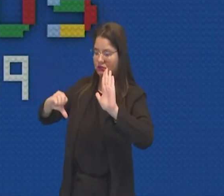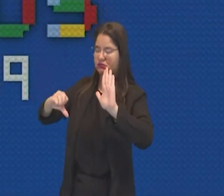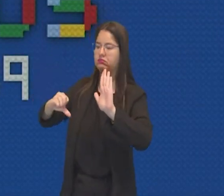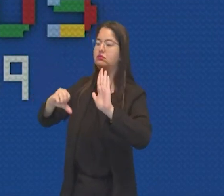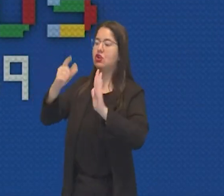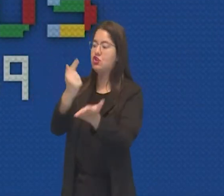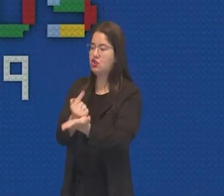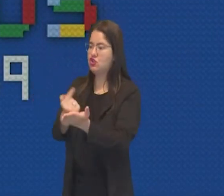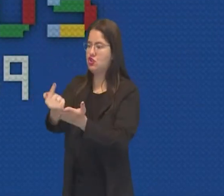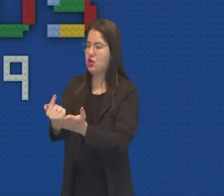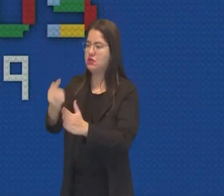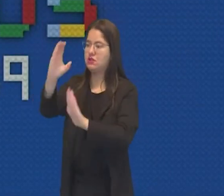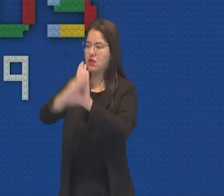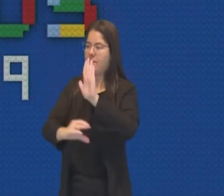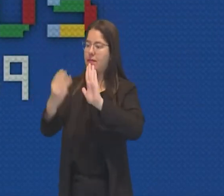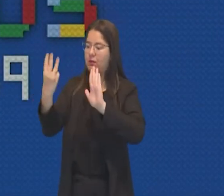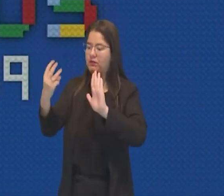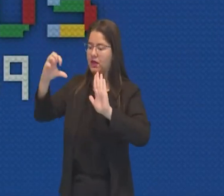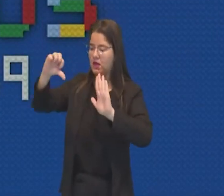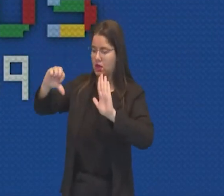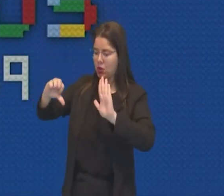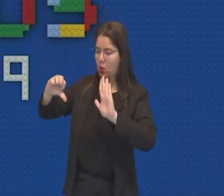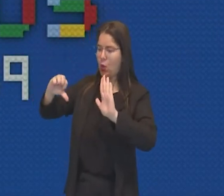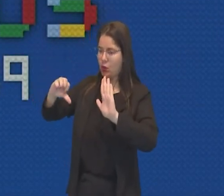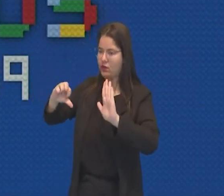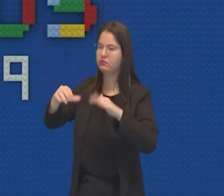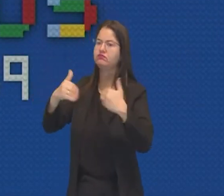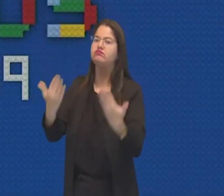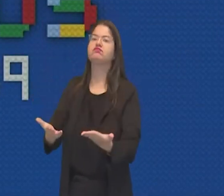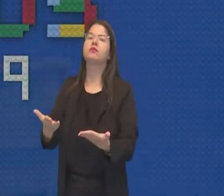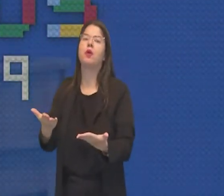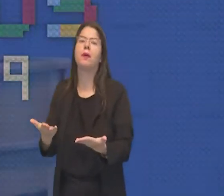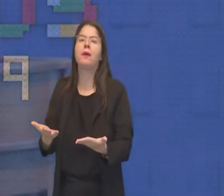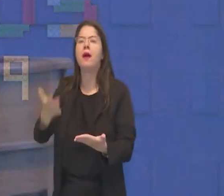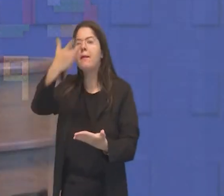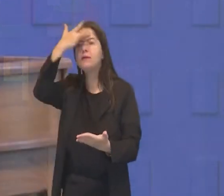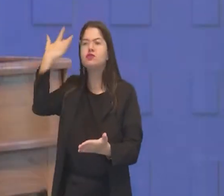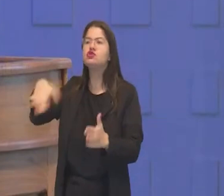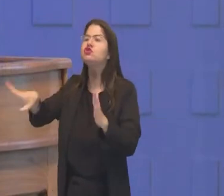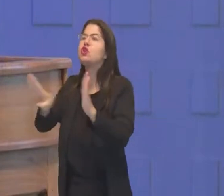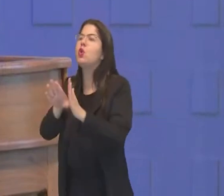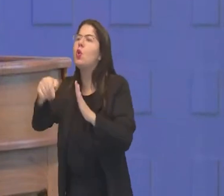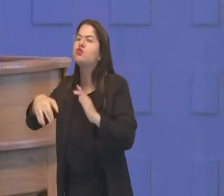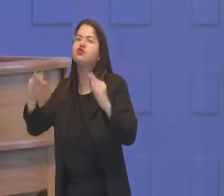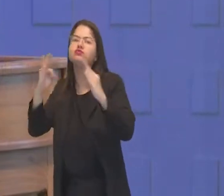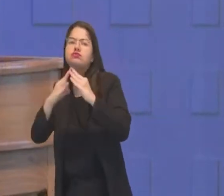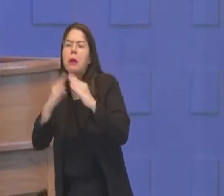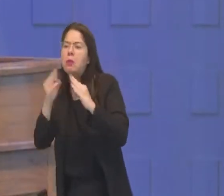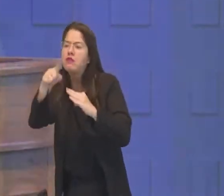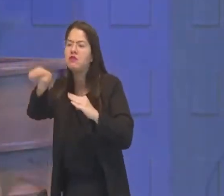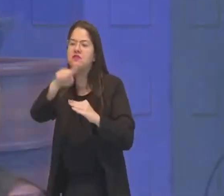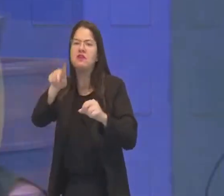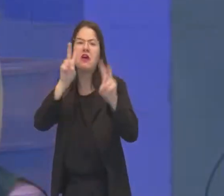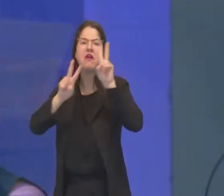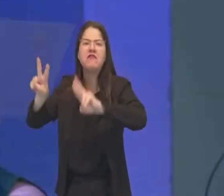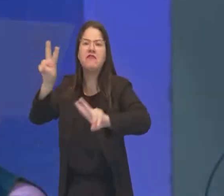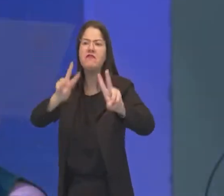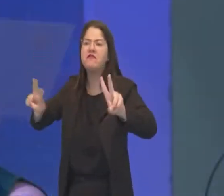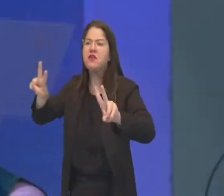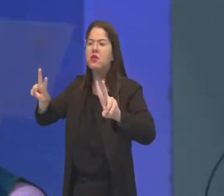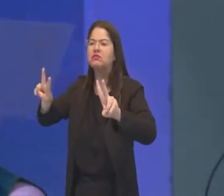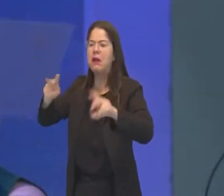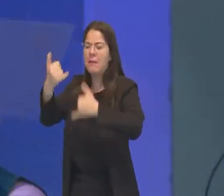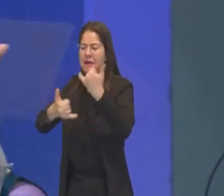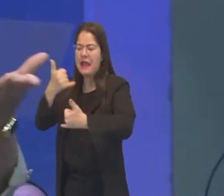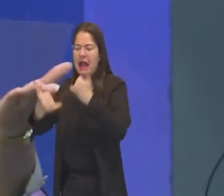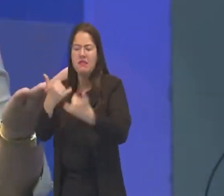capítulo 39. E aí os irmãos chegaram hoje aqui no templo e viram bloquinhos de montar e